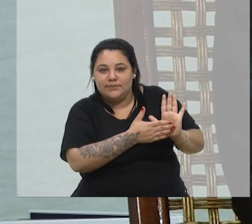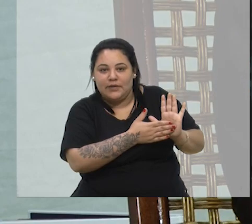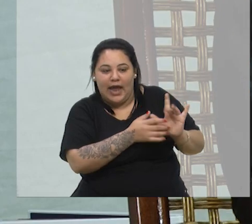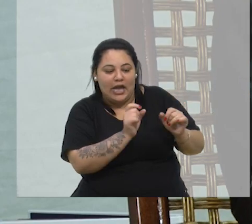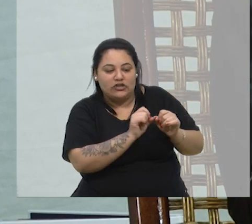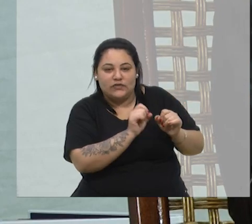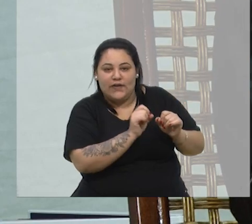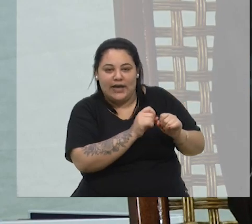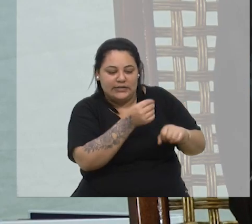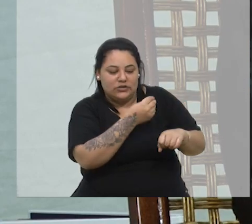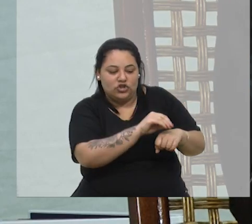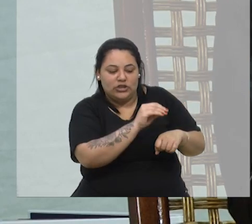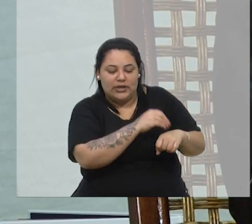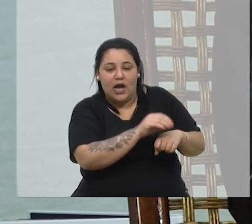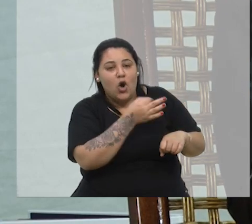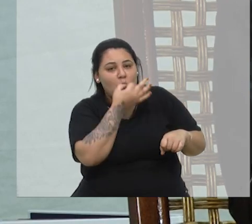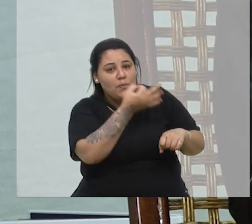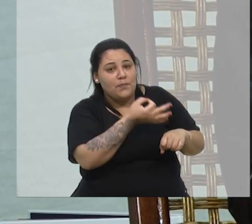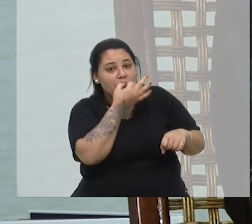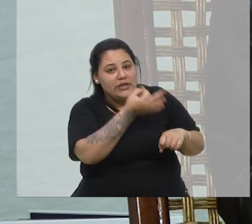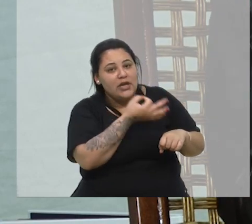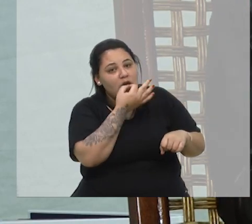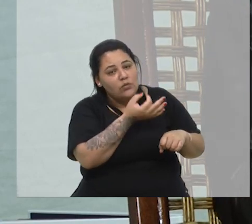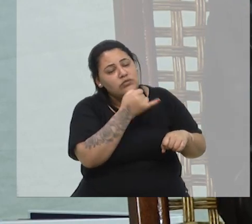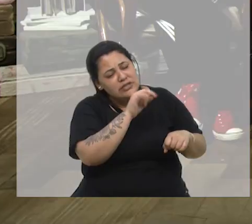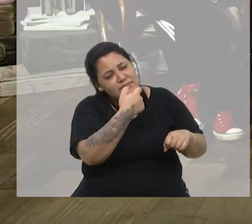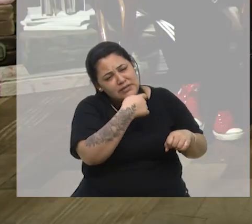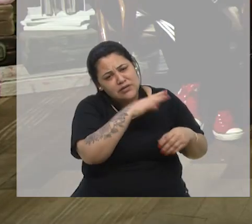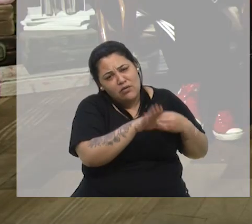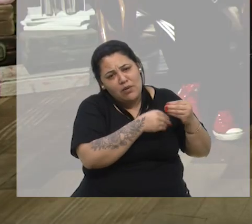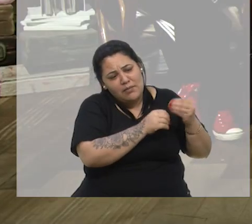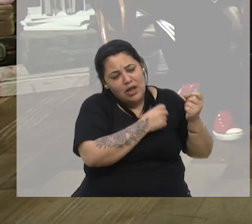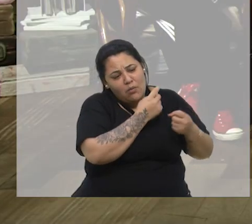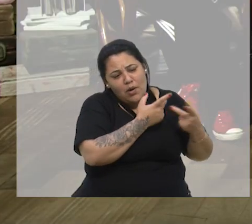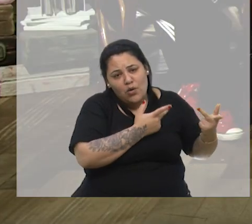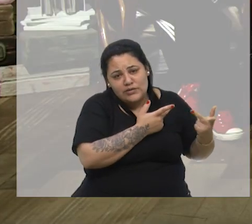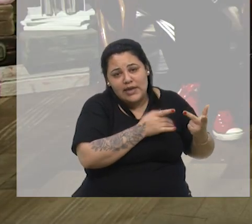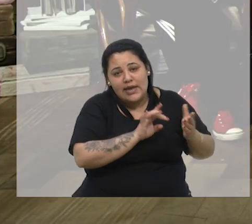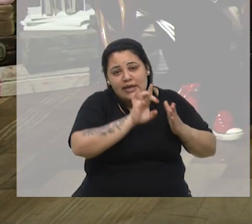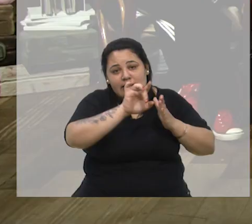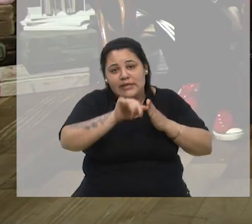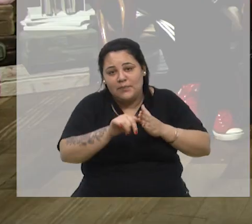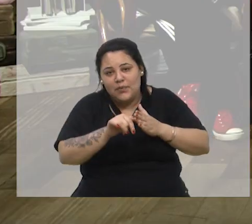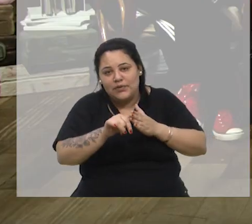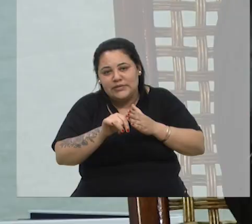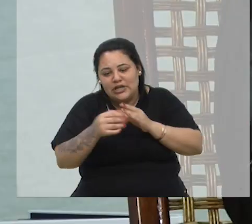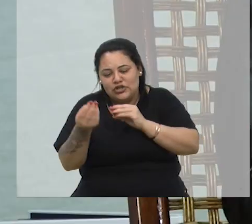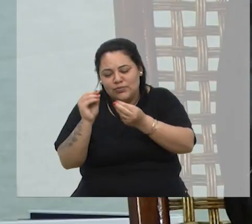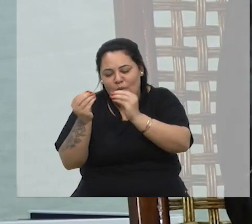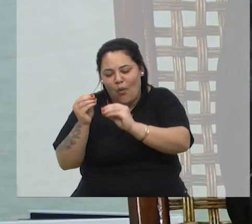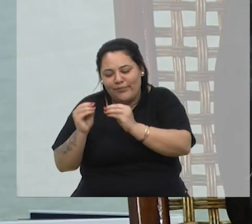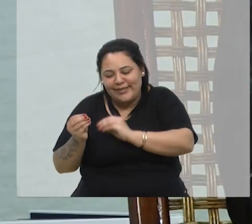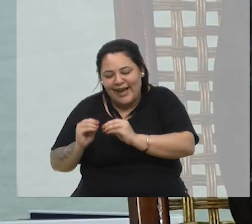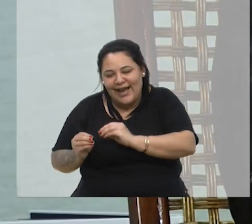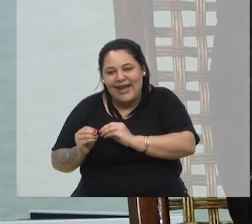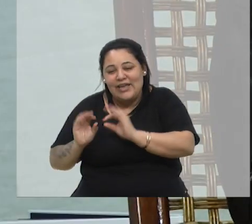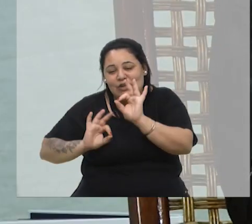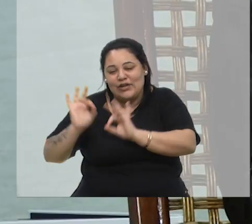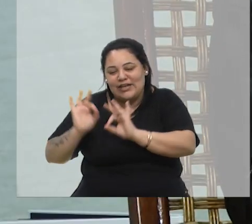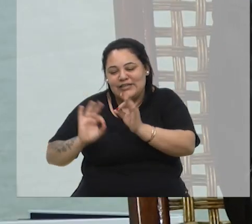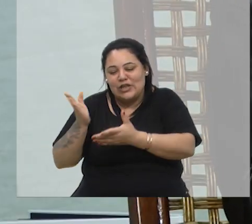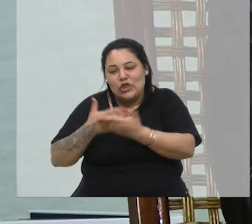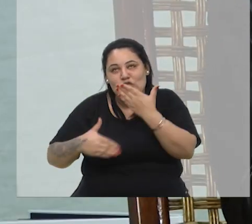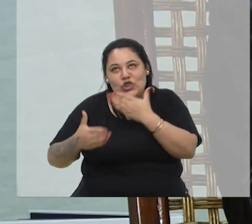eles nos apresentam uma proposta, onde a gente faz algumas sugestões, quando tem a ser feitas,